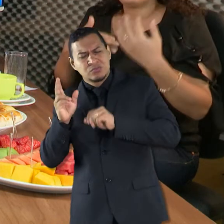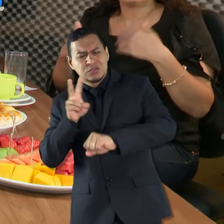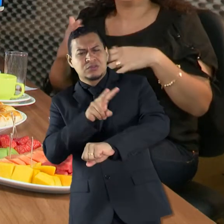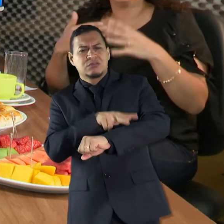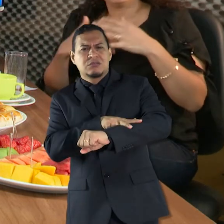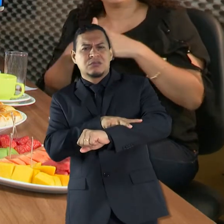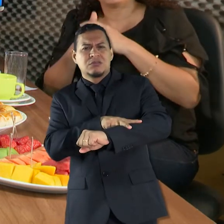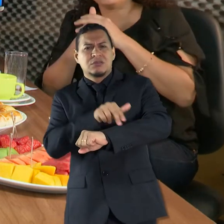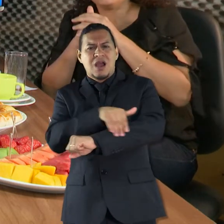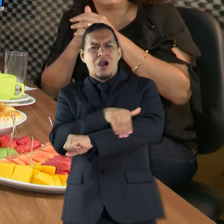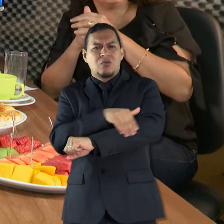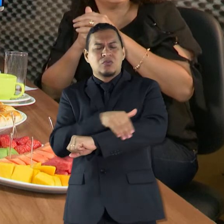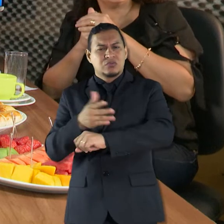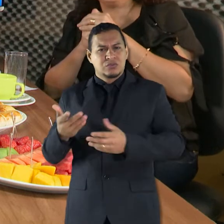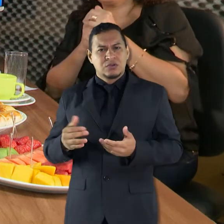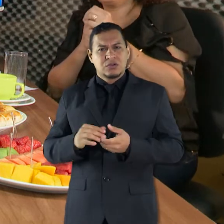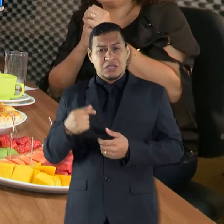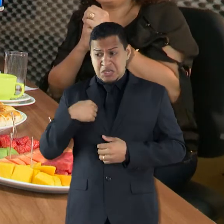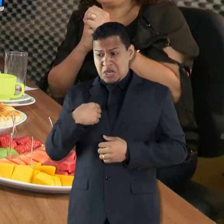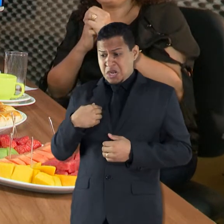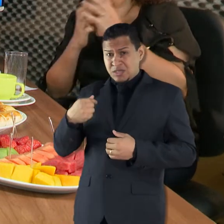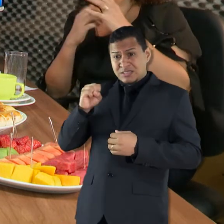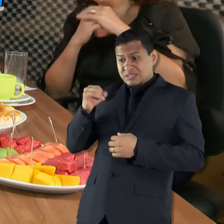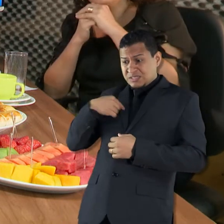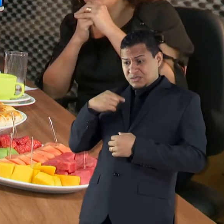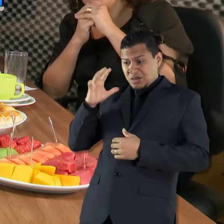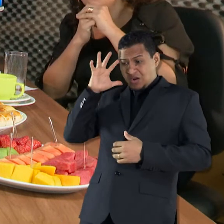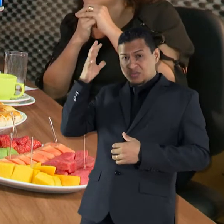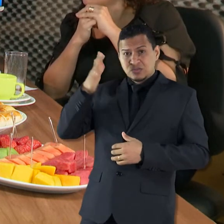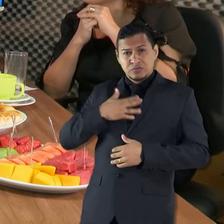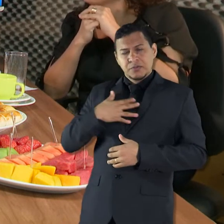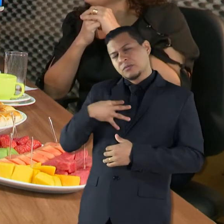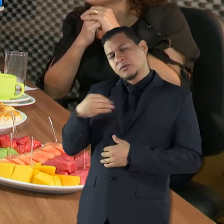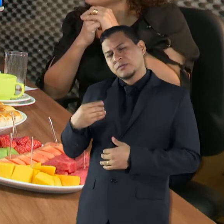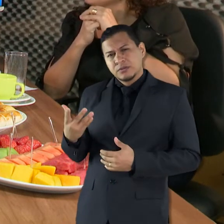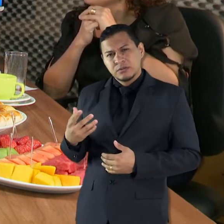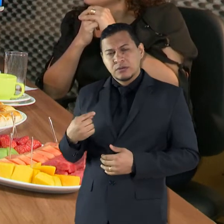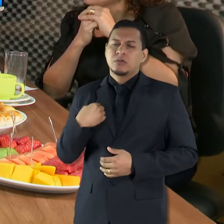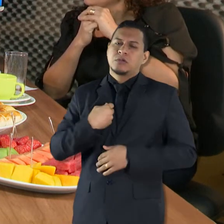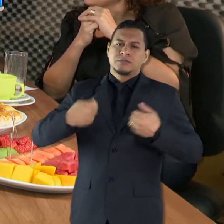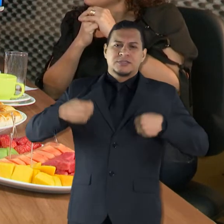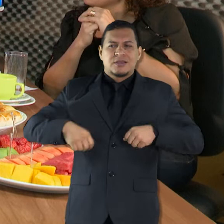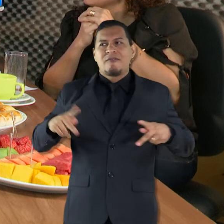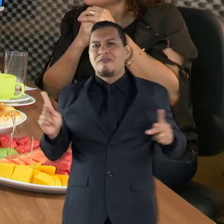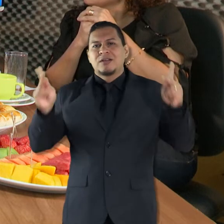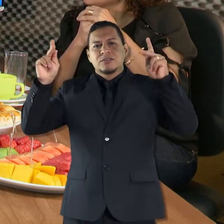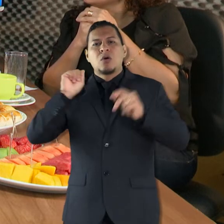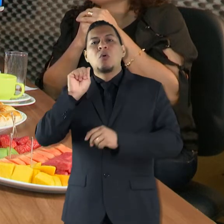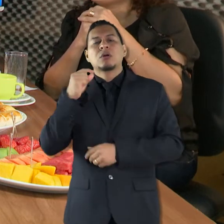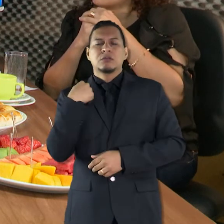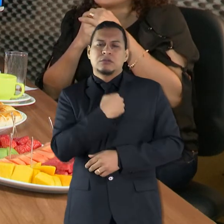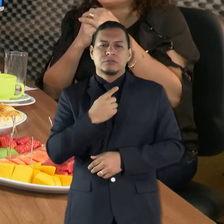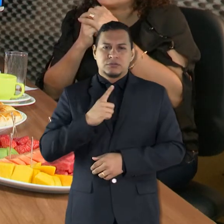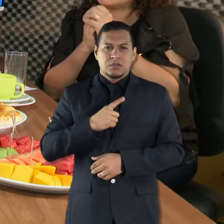questiona, poxa, eu que nem médica sou, não tenho nem tanto estudo. Uma coisa dessa acontece comigo, com meus filhos. Valorizar É. o que a gente tem, né? Tem